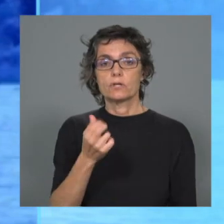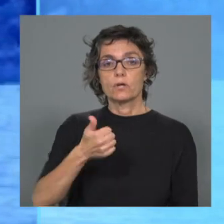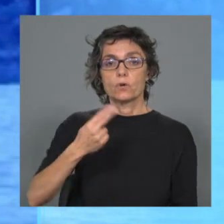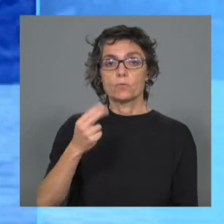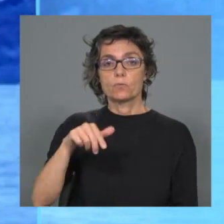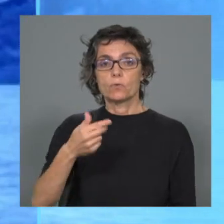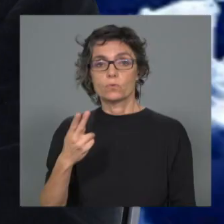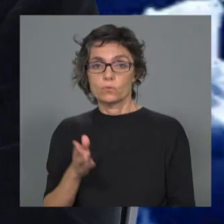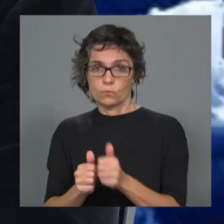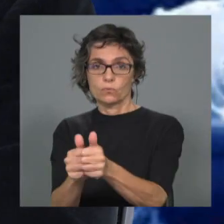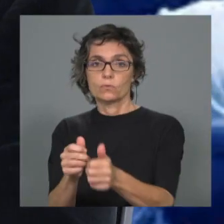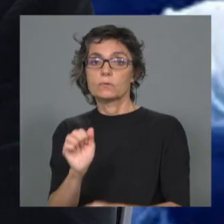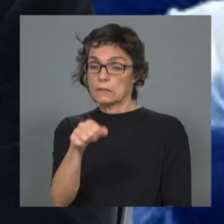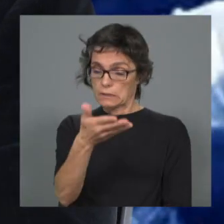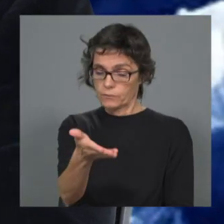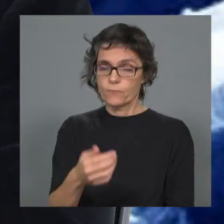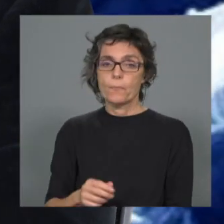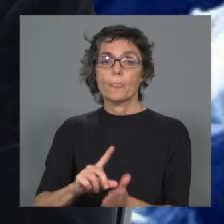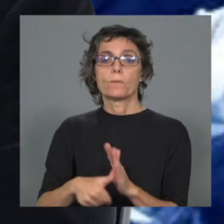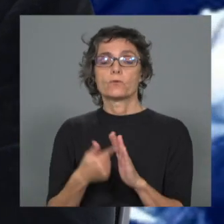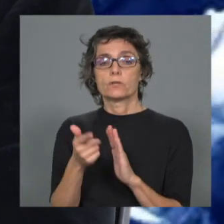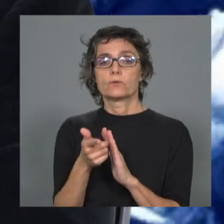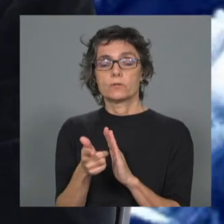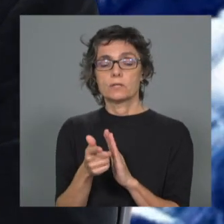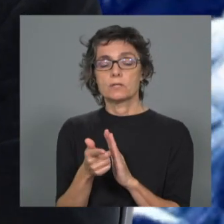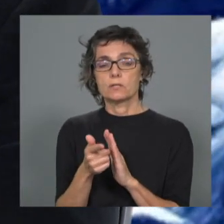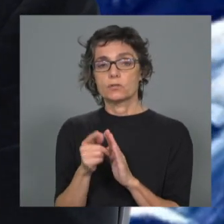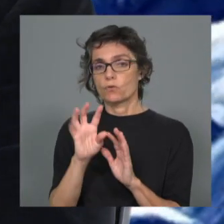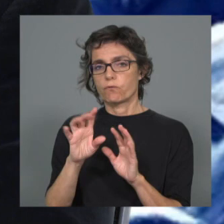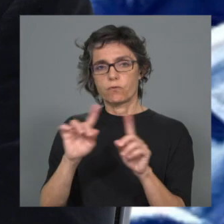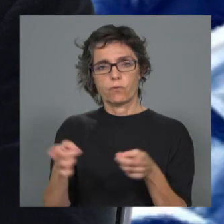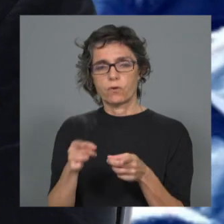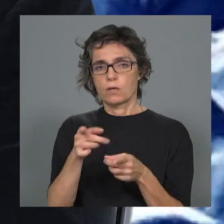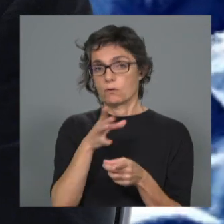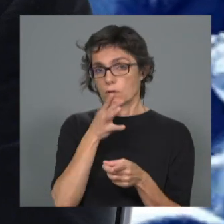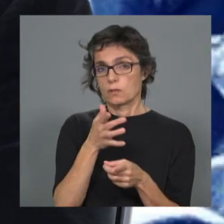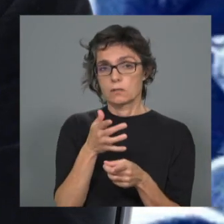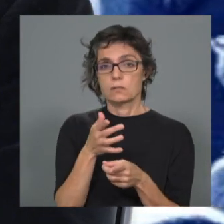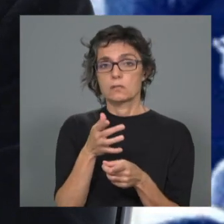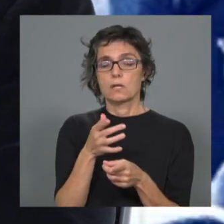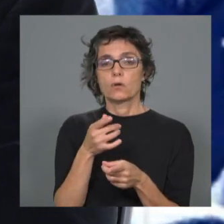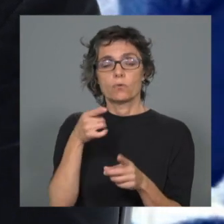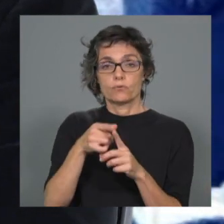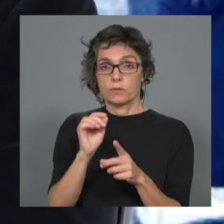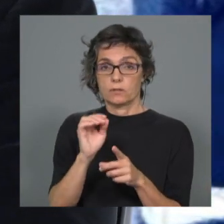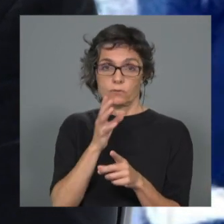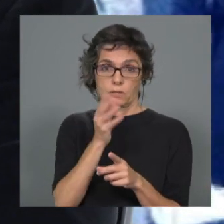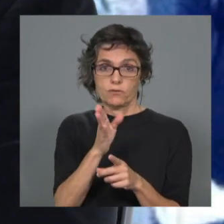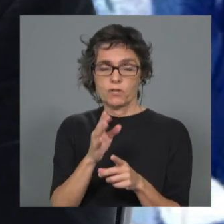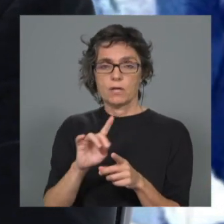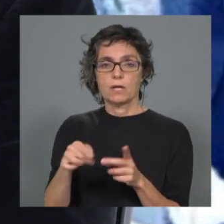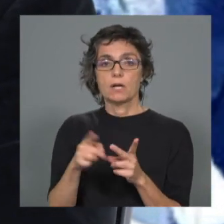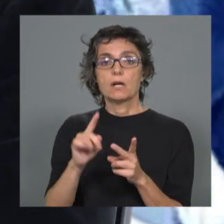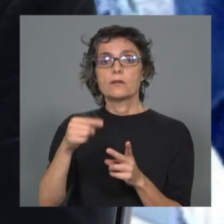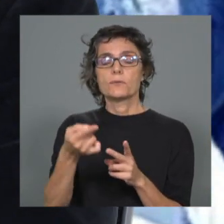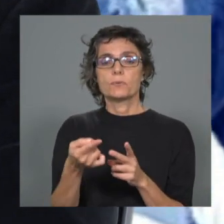Sim, portanto, o projeto, assim, de uma forma muito, muito breve, começou como eu lhe descrevi, com aquele intuito inicial. Muito rapidamente se alastrou ao